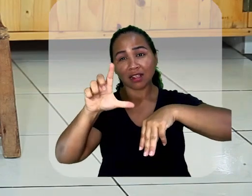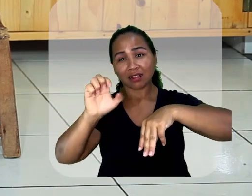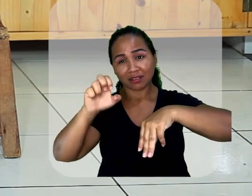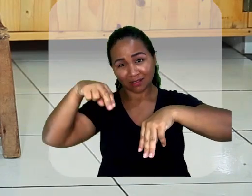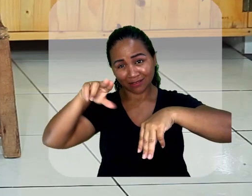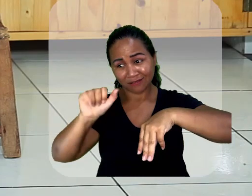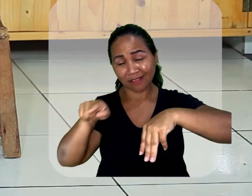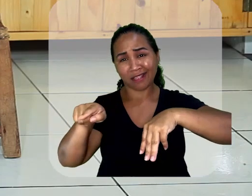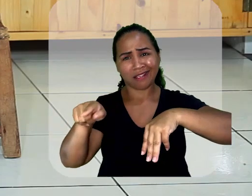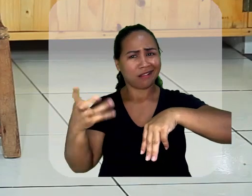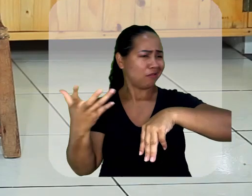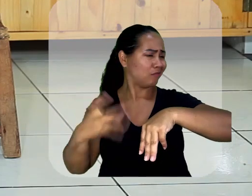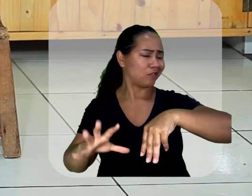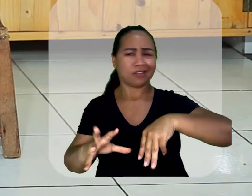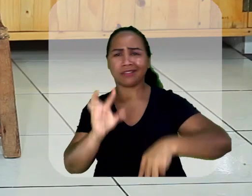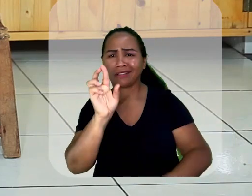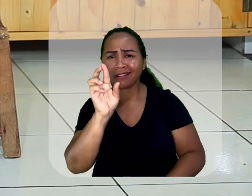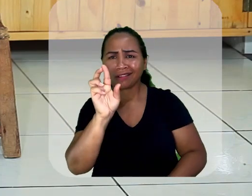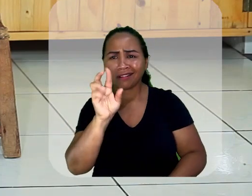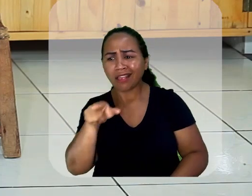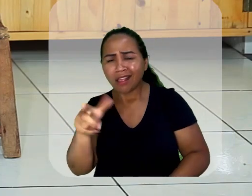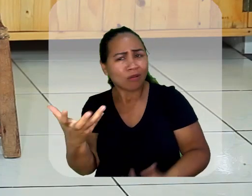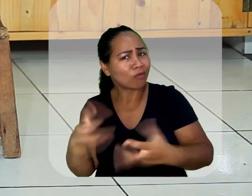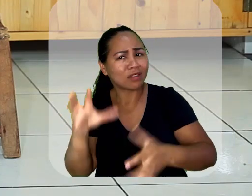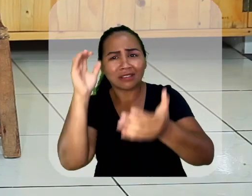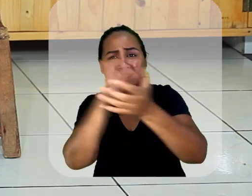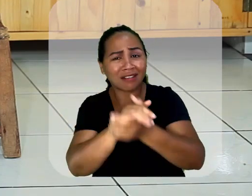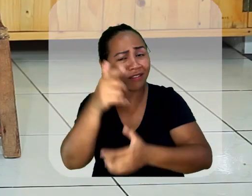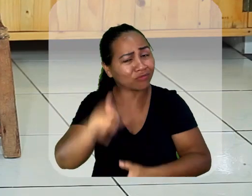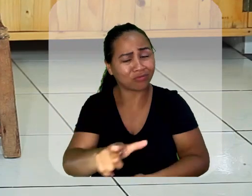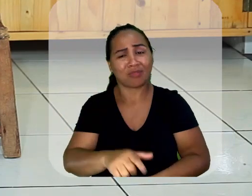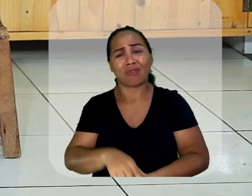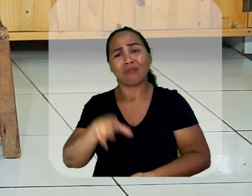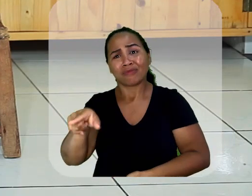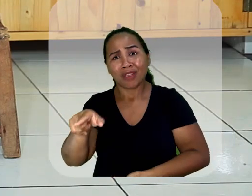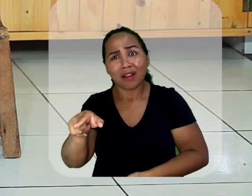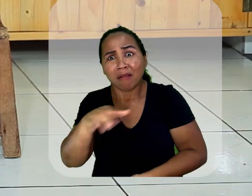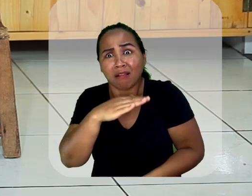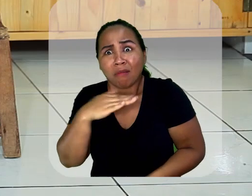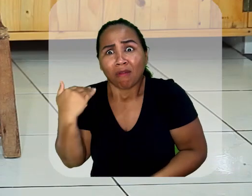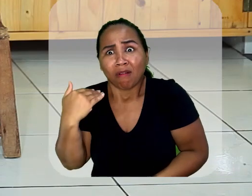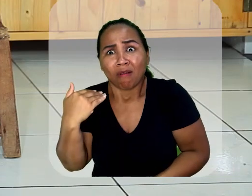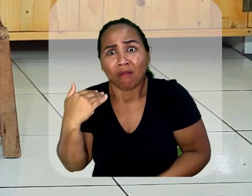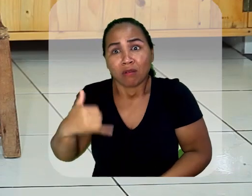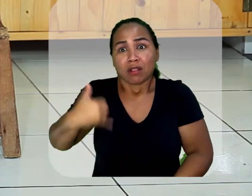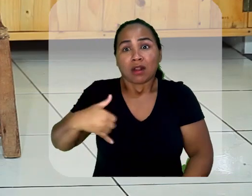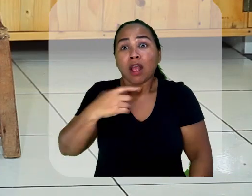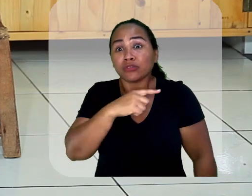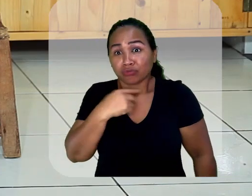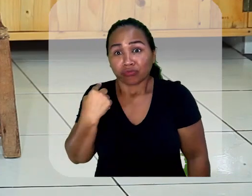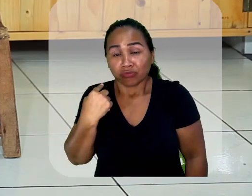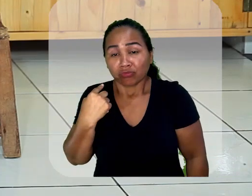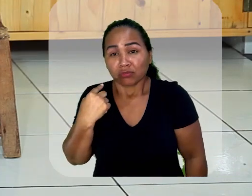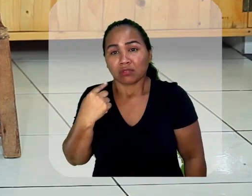sem sementes de filho no mundo, e morreu já emendando 99 floradas,